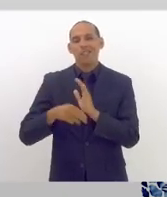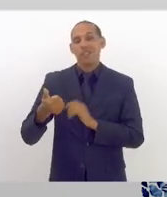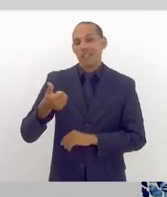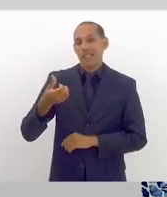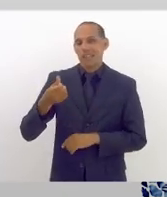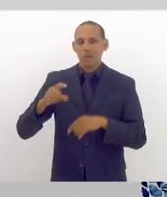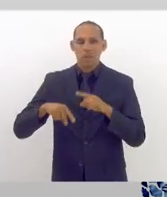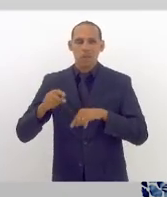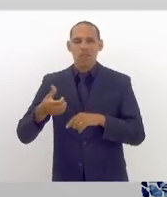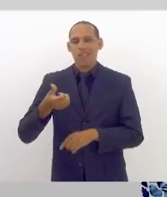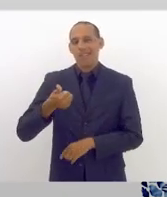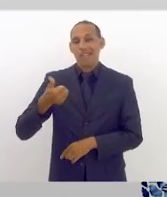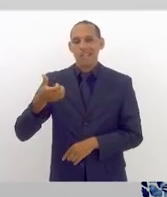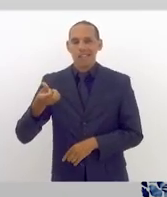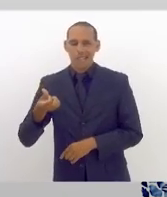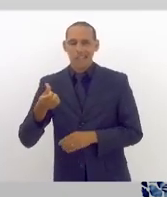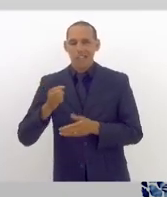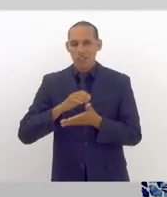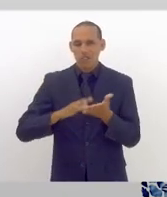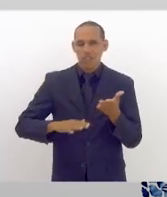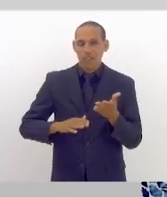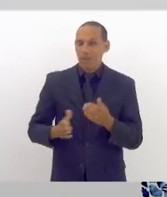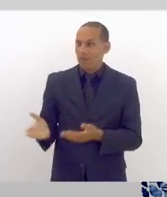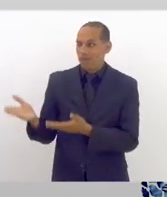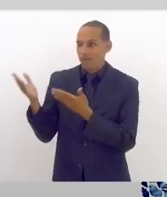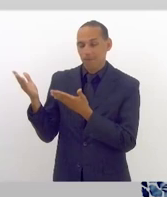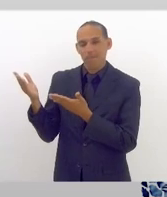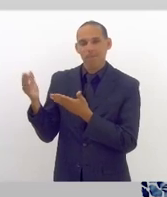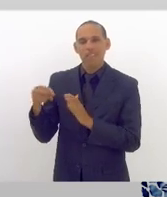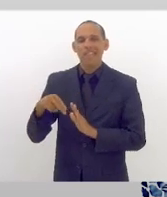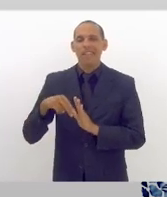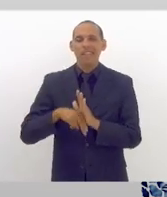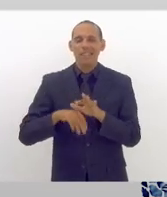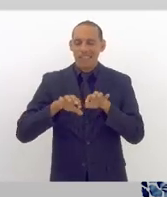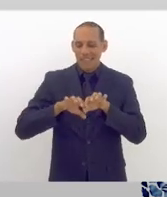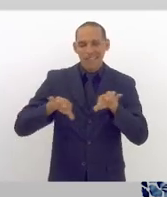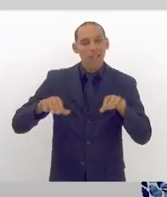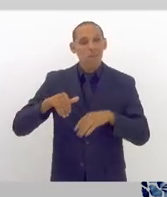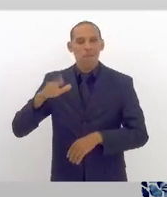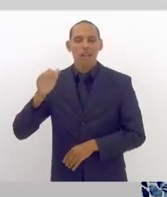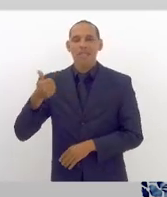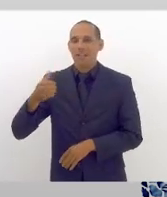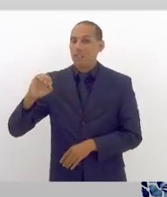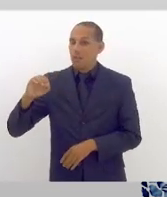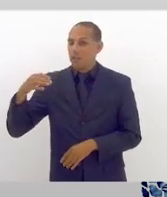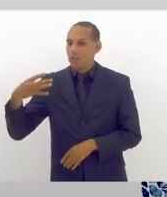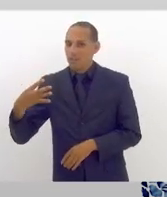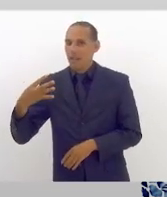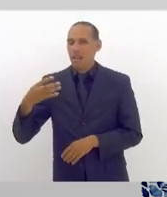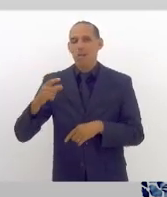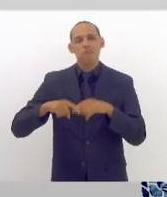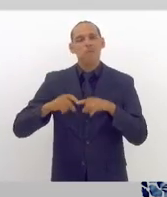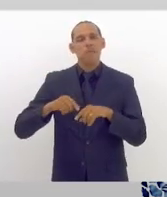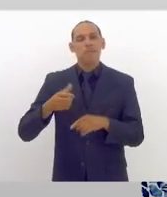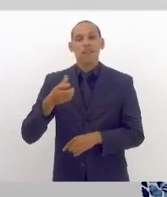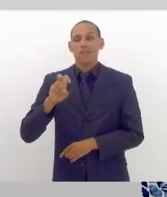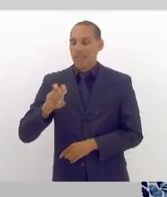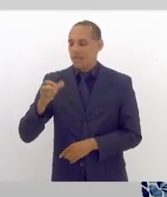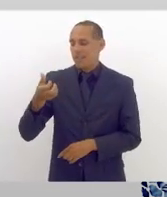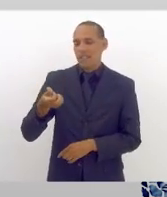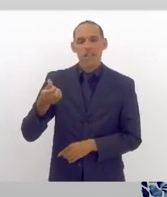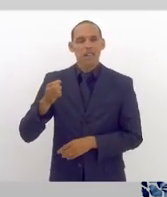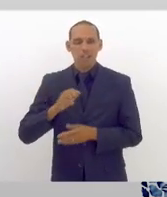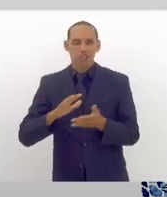e finalmente o nível mais desagregado de 104 produtos e 56 atividades nesse nível